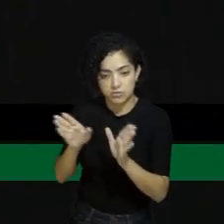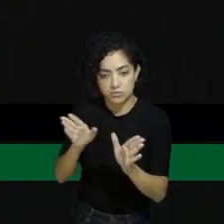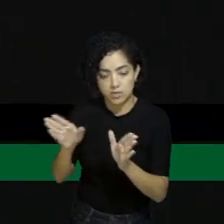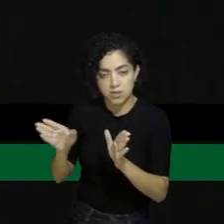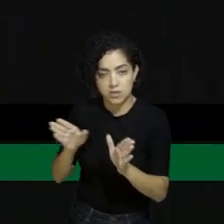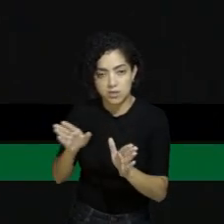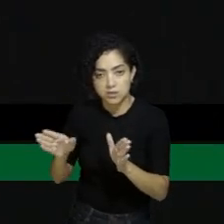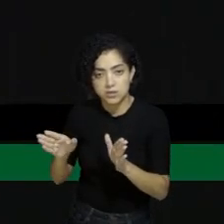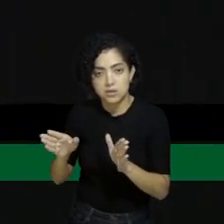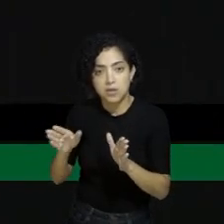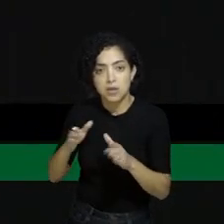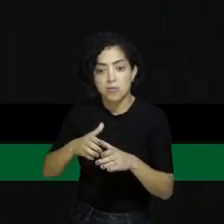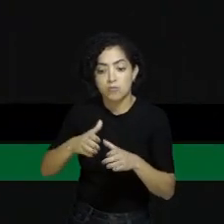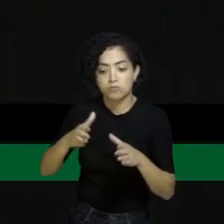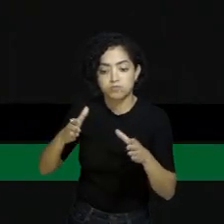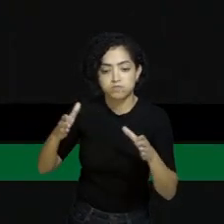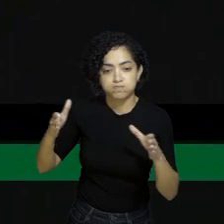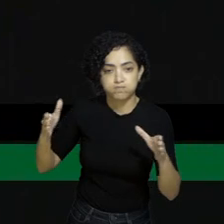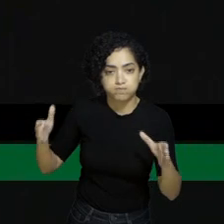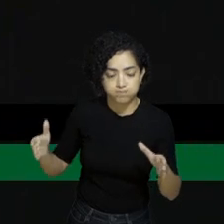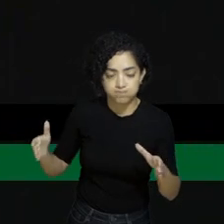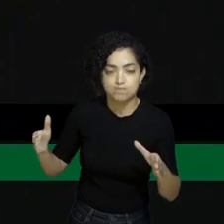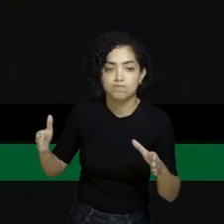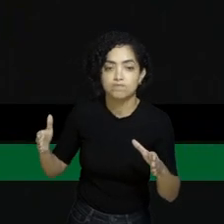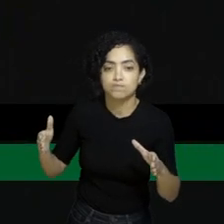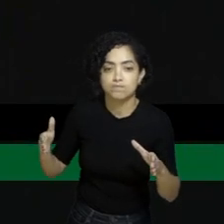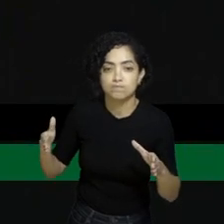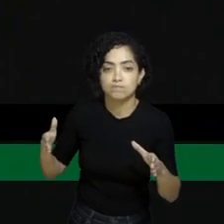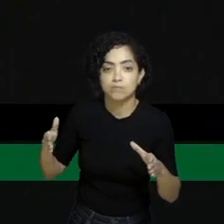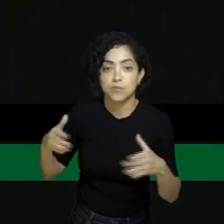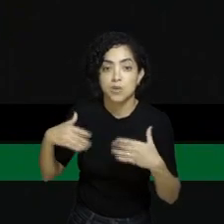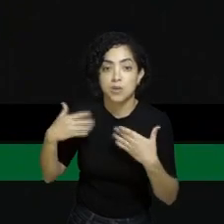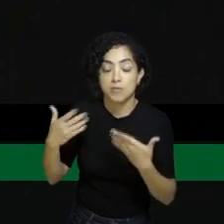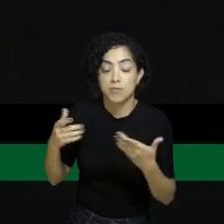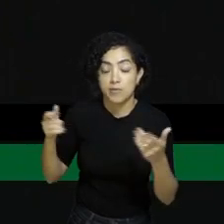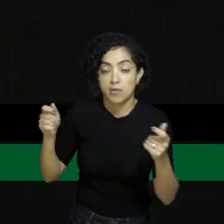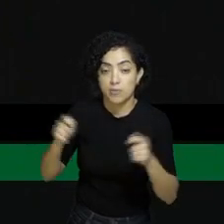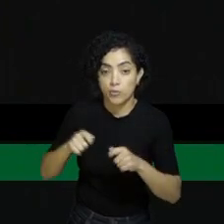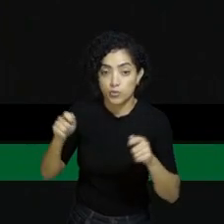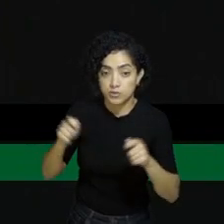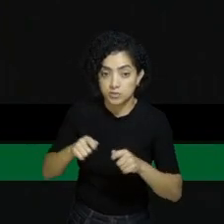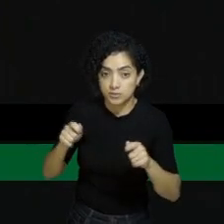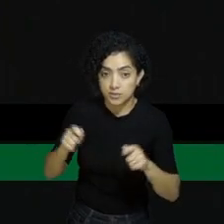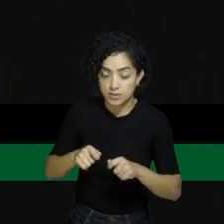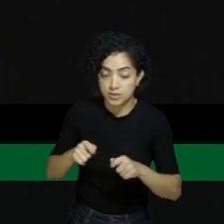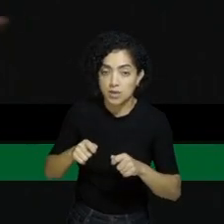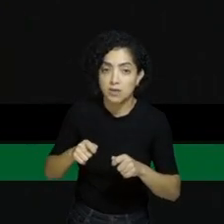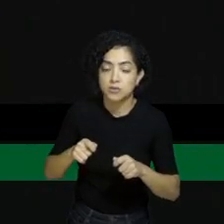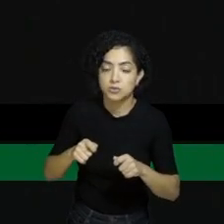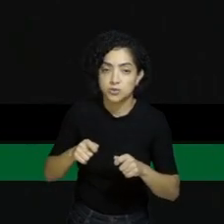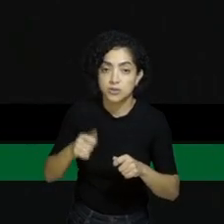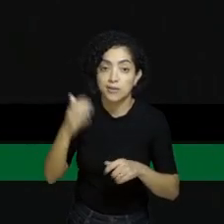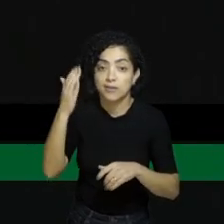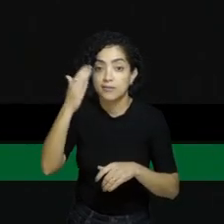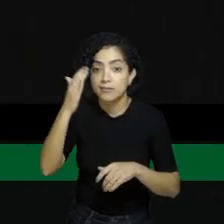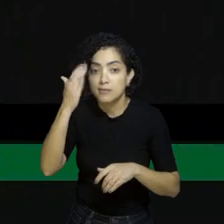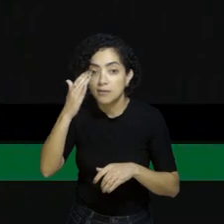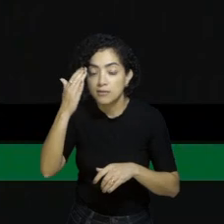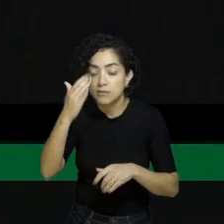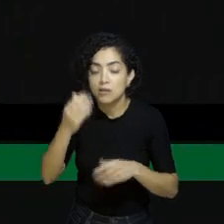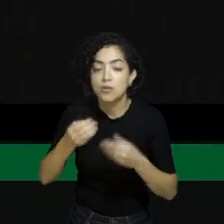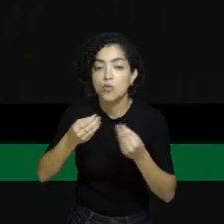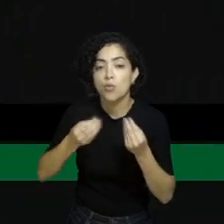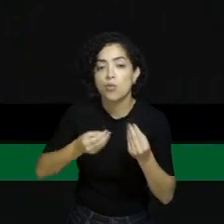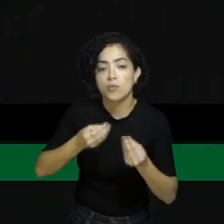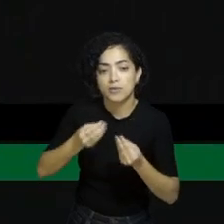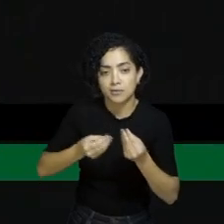pela gigantez dela, pelo tamanho, pela possibilidade de estender a todos os catarinenses entenderem definitivamente que